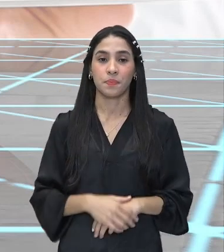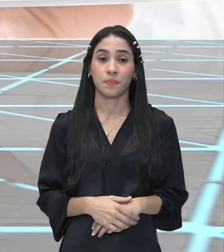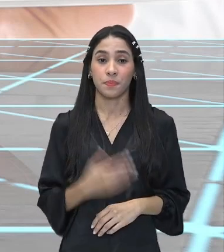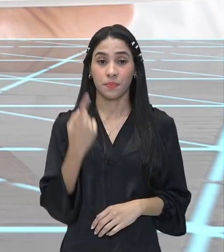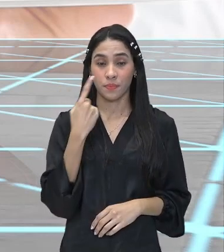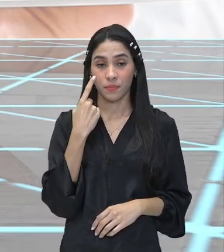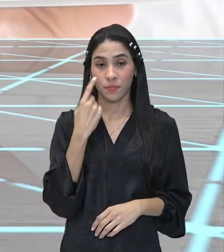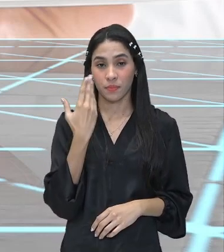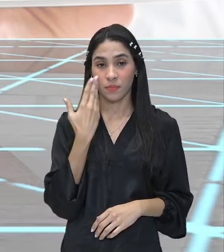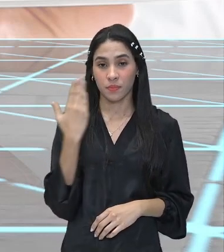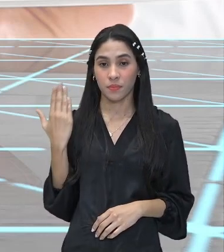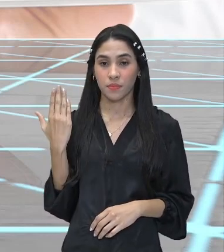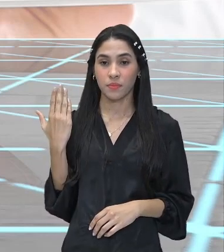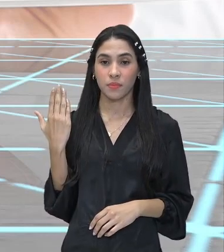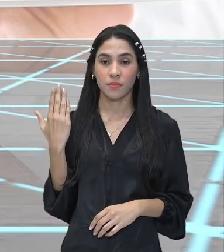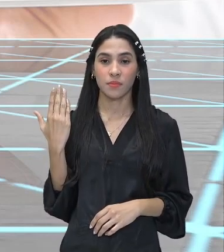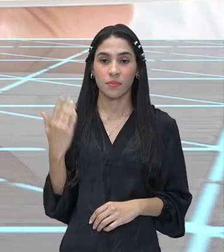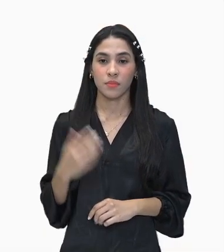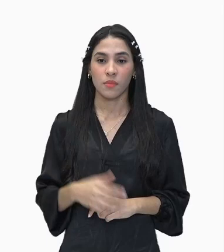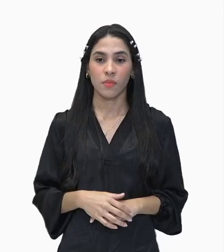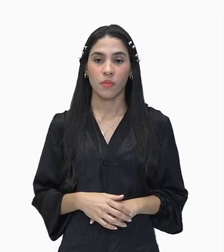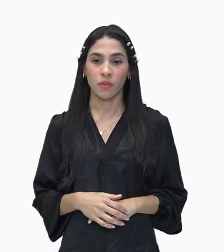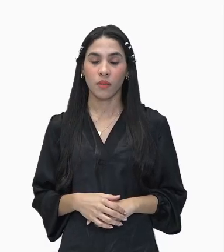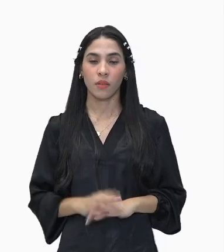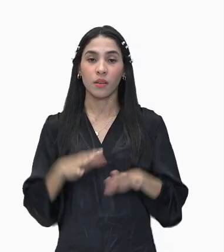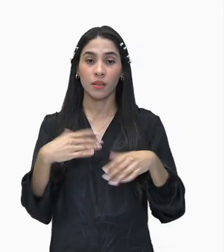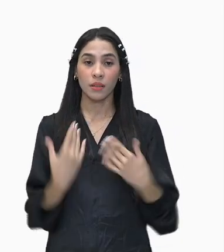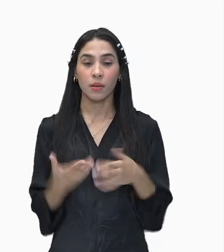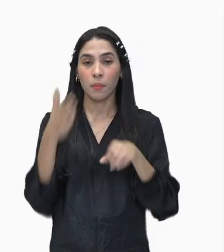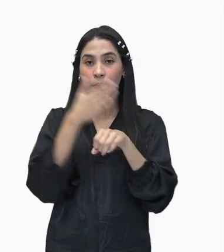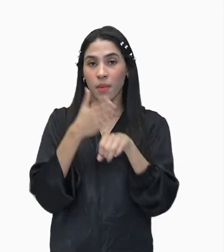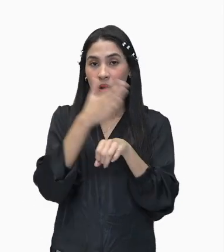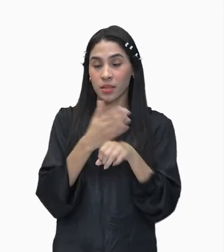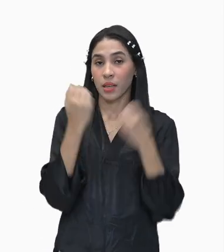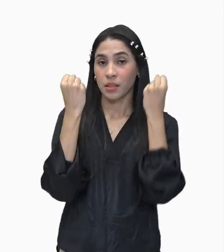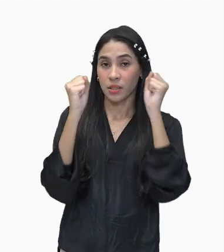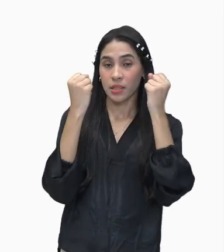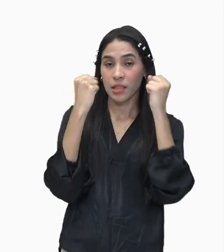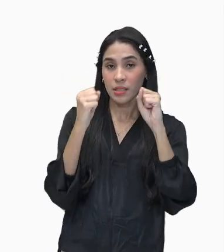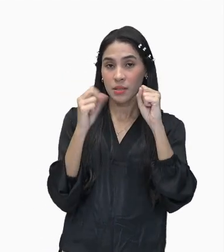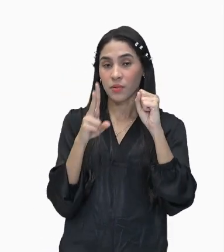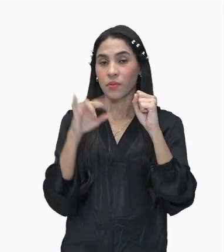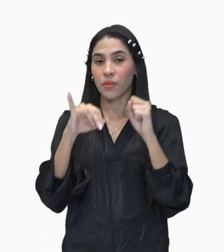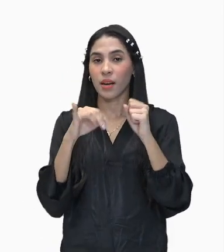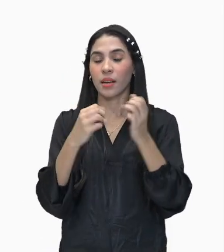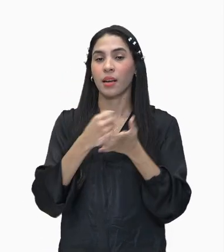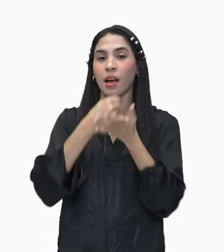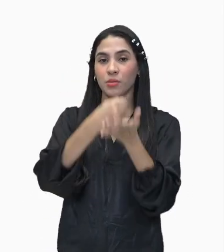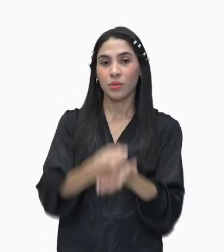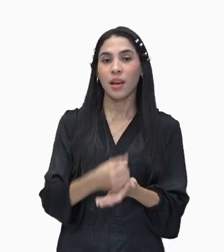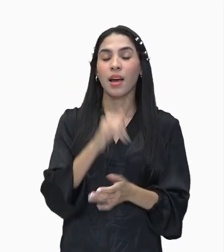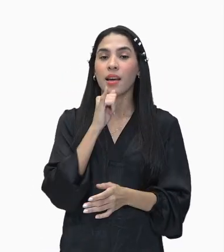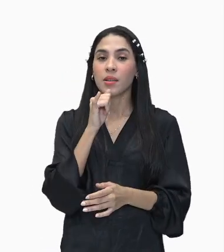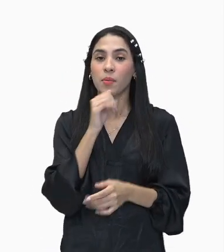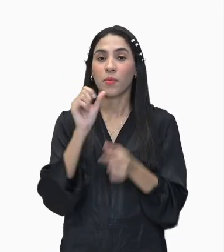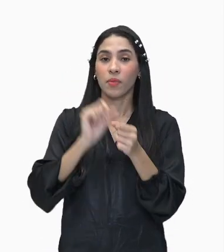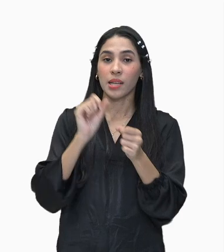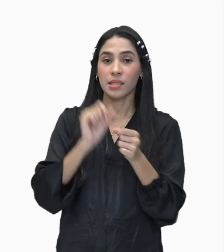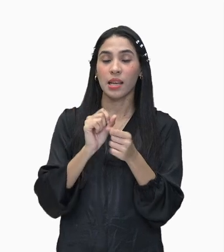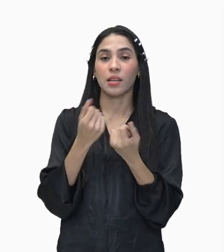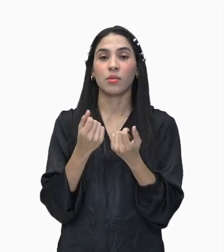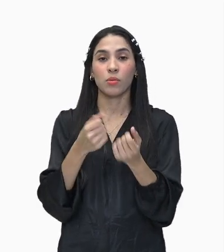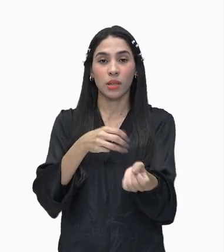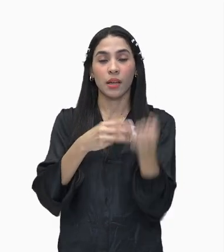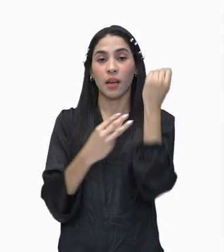aí, então, na cartela. A atividade física, ela vai atuar, né, fazendo com que os